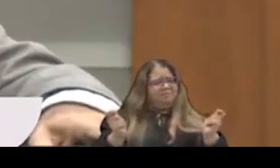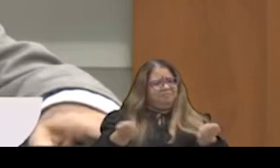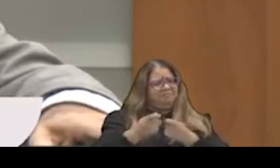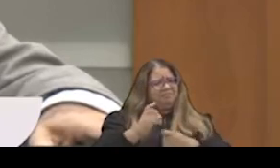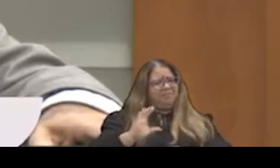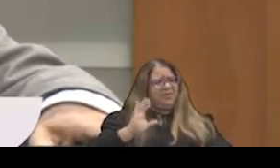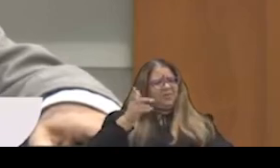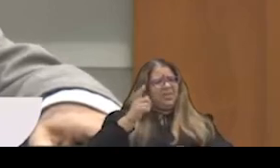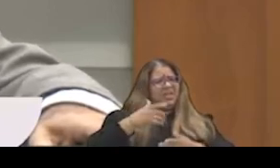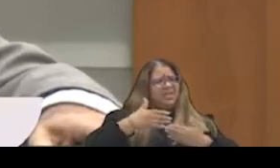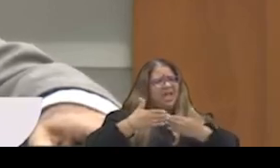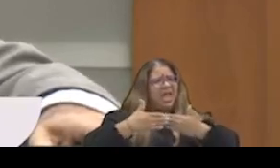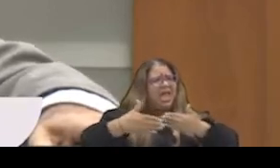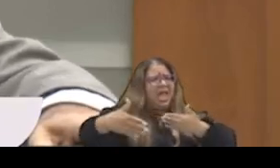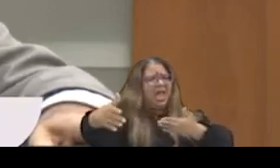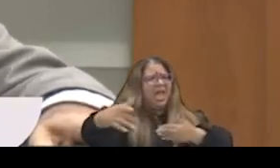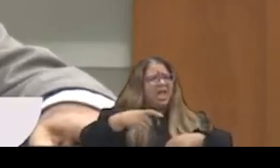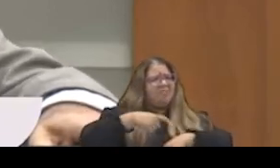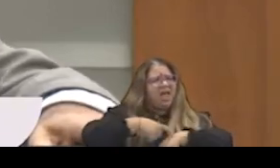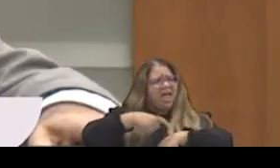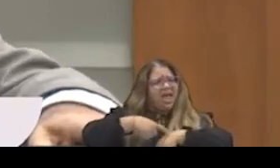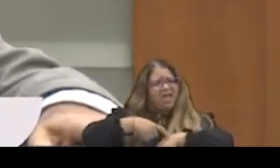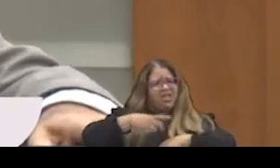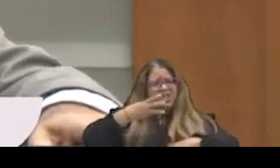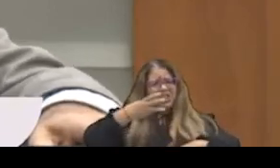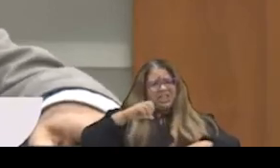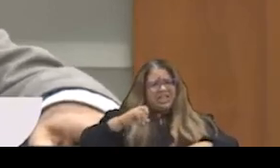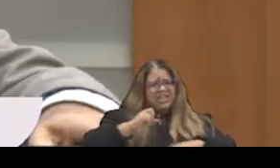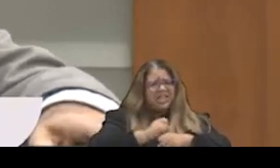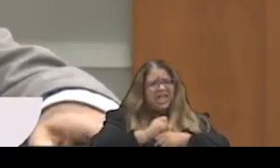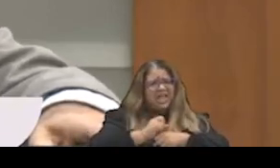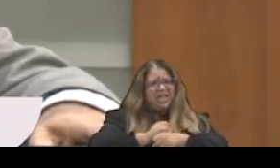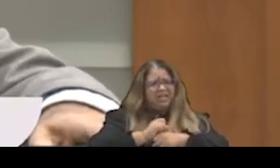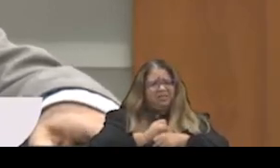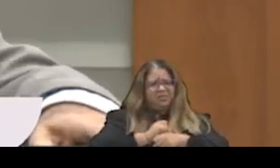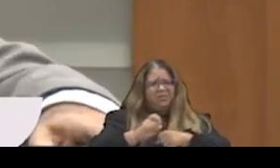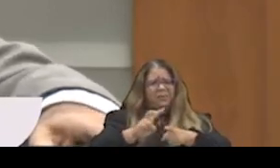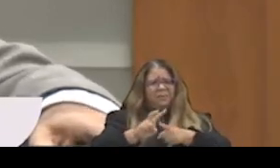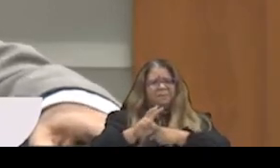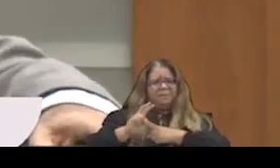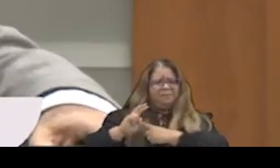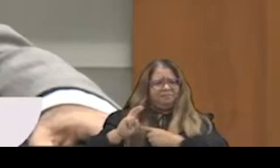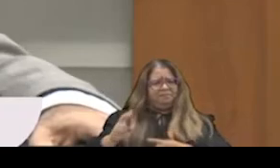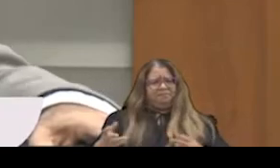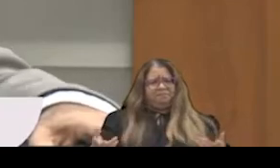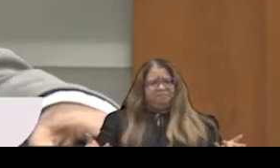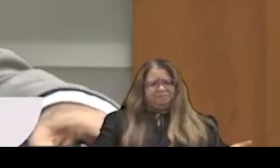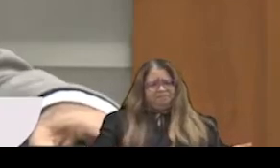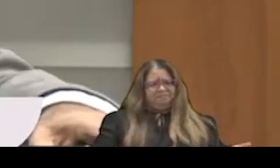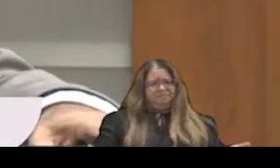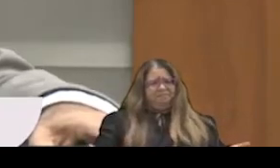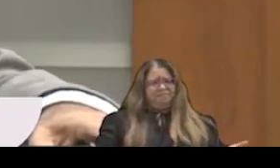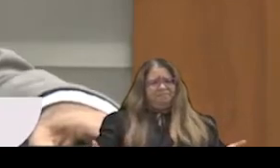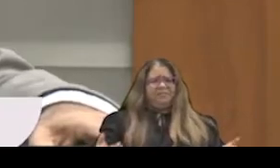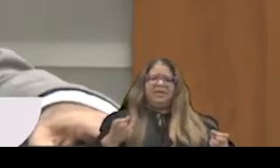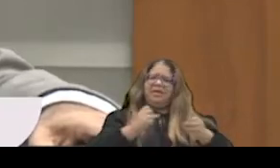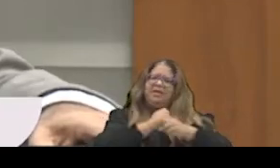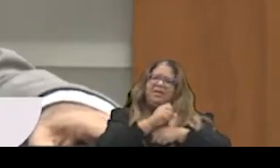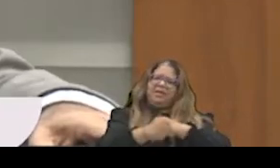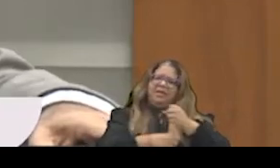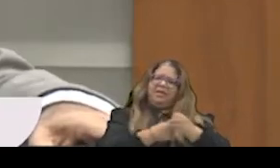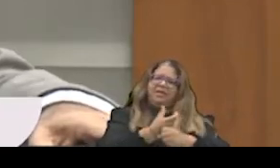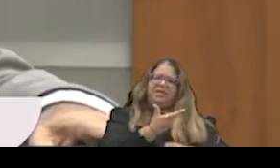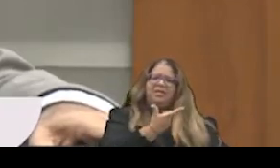ao longo desses 30 anos se consideramos o ponto de partida que é o ano de